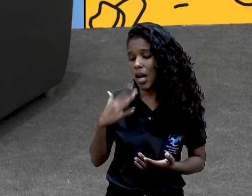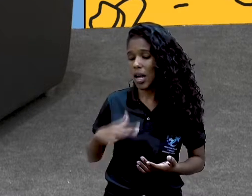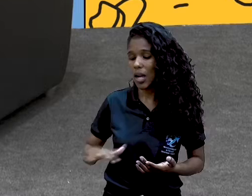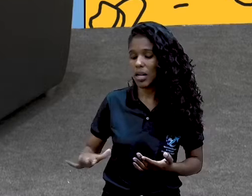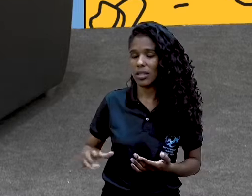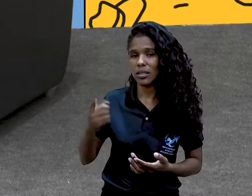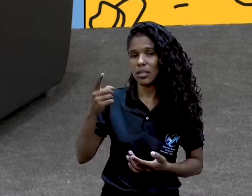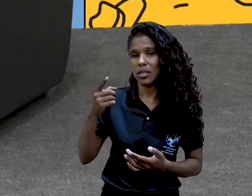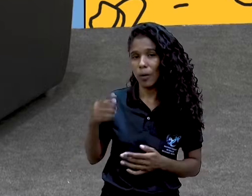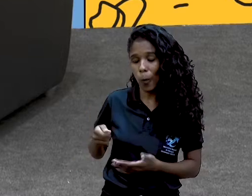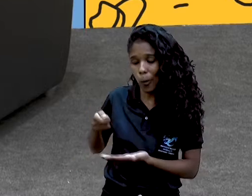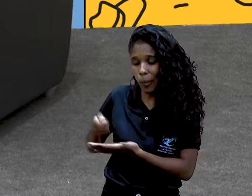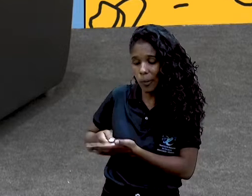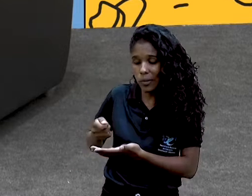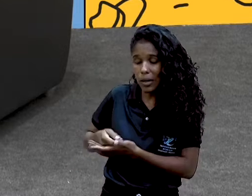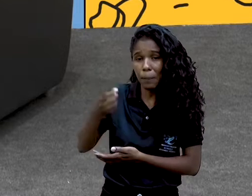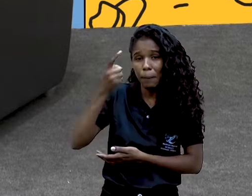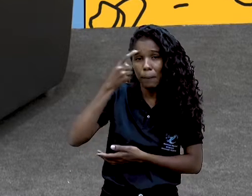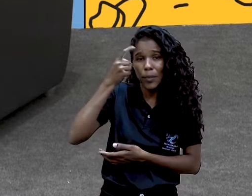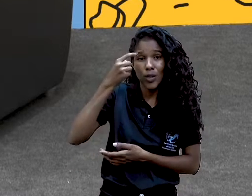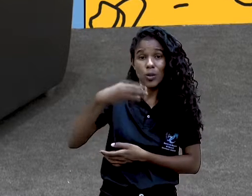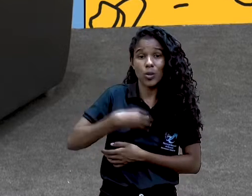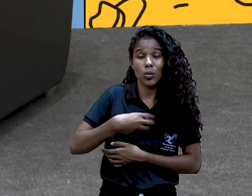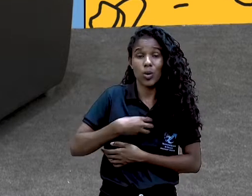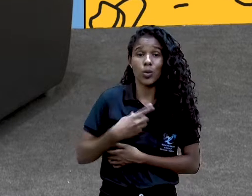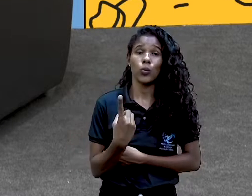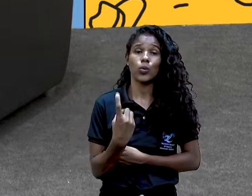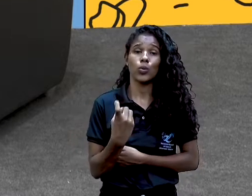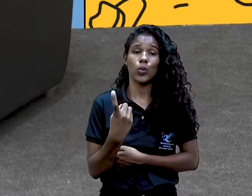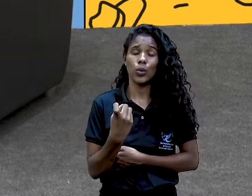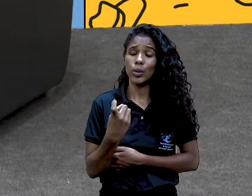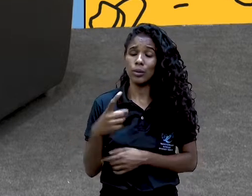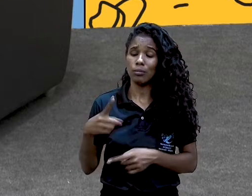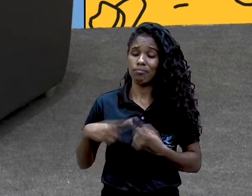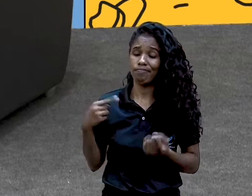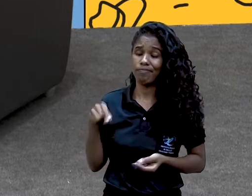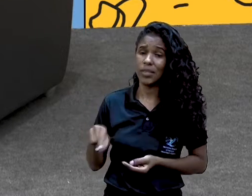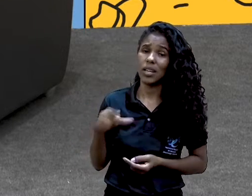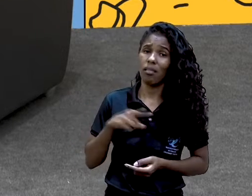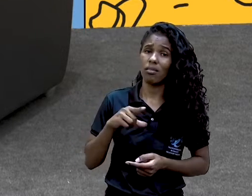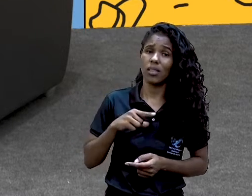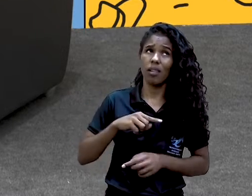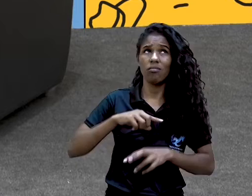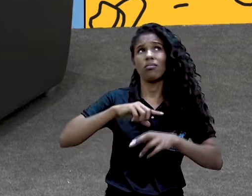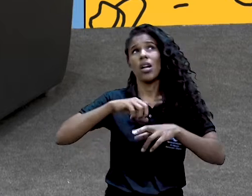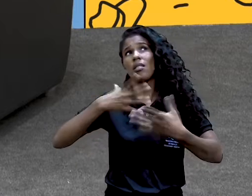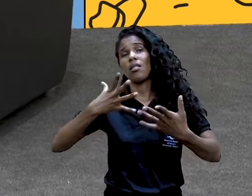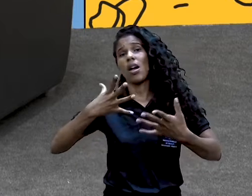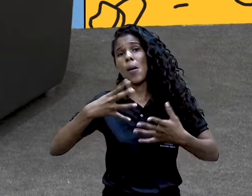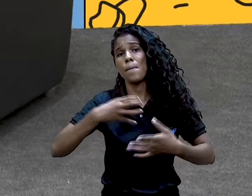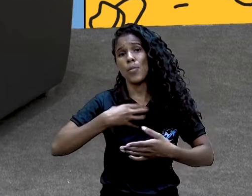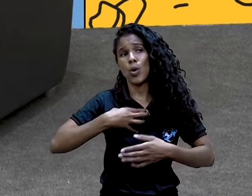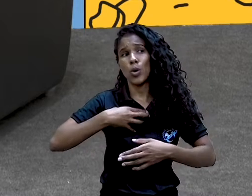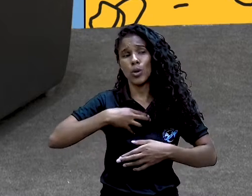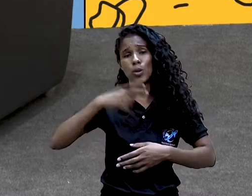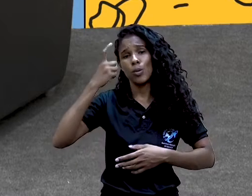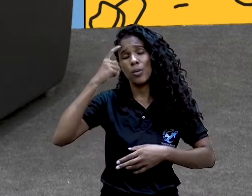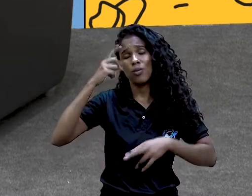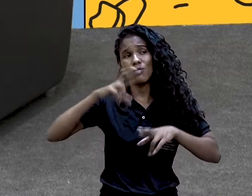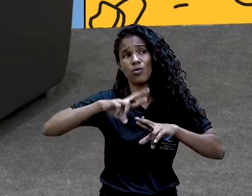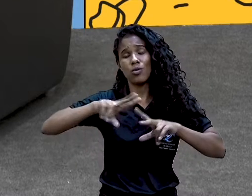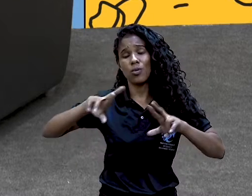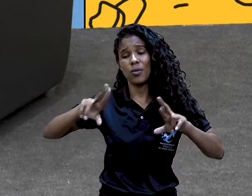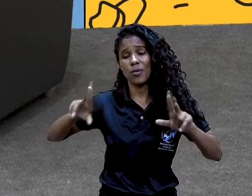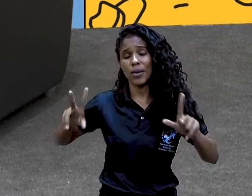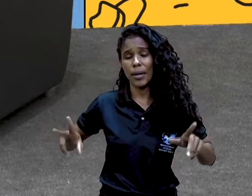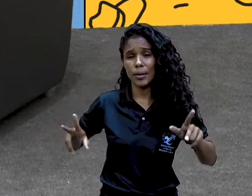uma imensidão de possibilidades de se realizar, de se tornar um adulto feliz, de se tornar um adulto